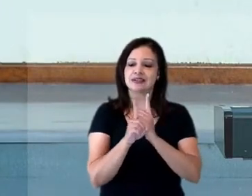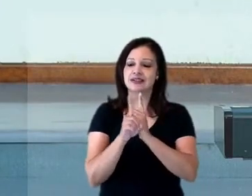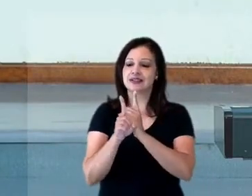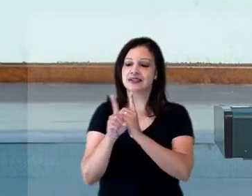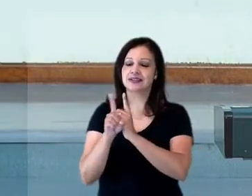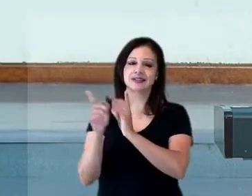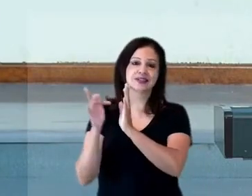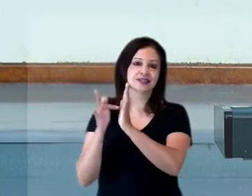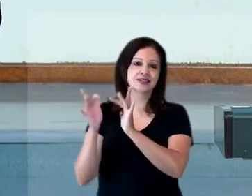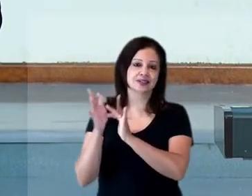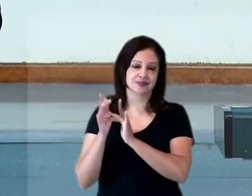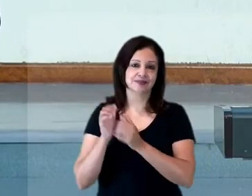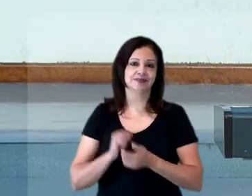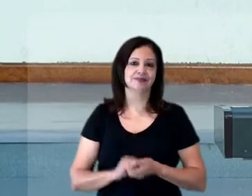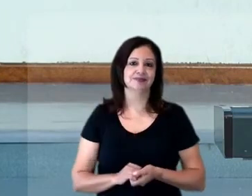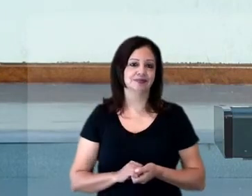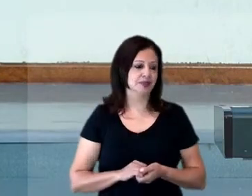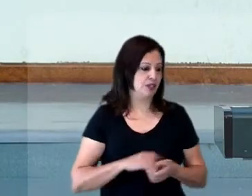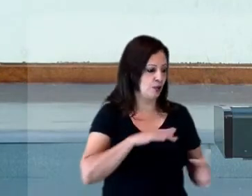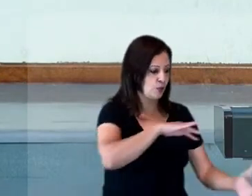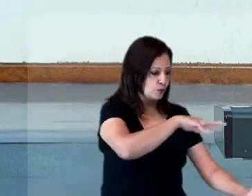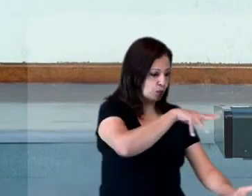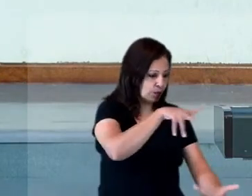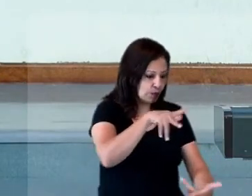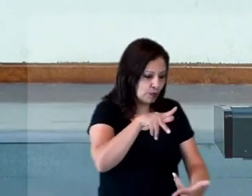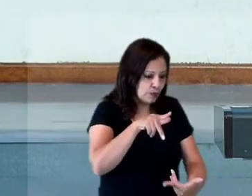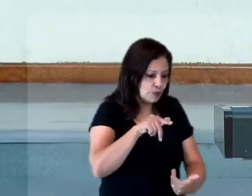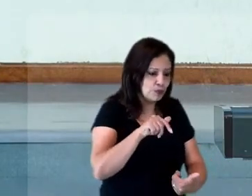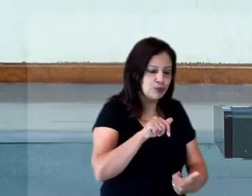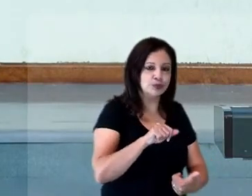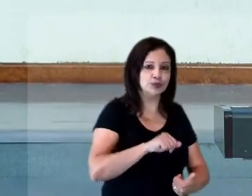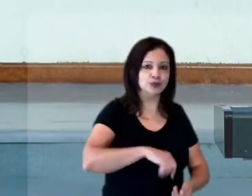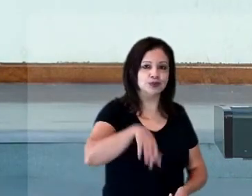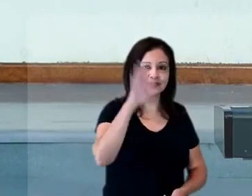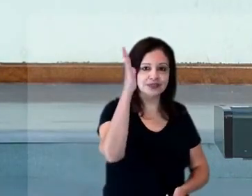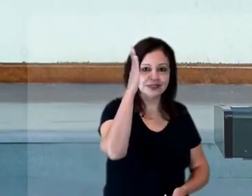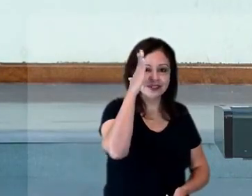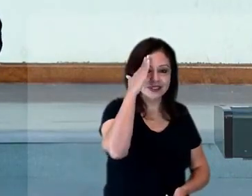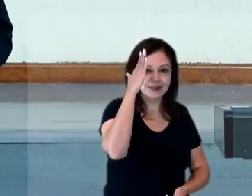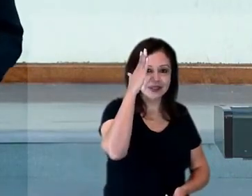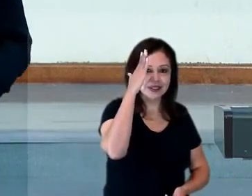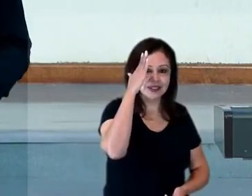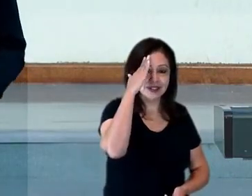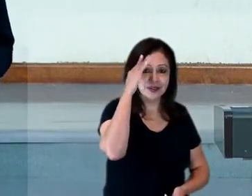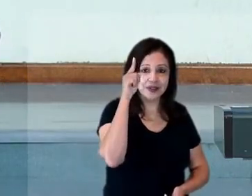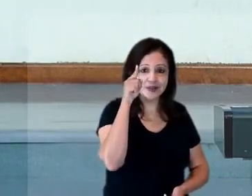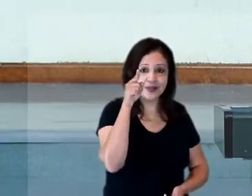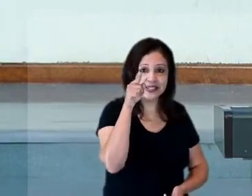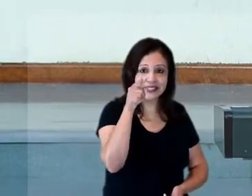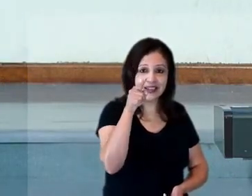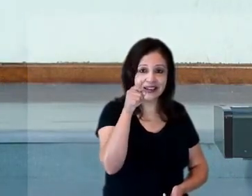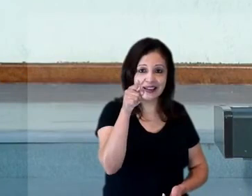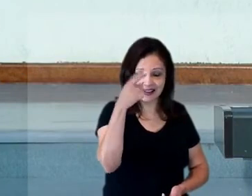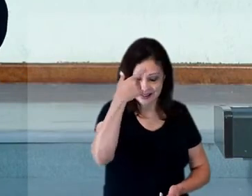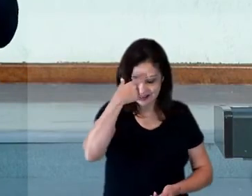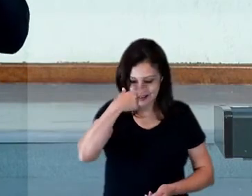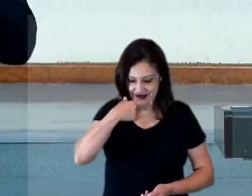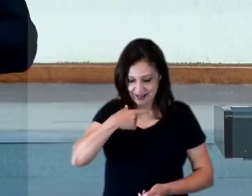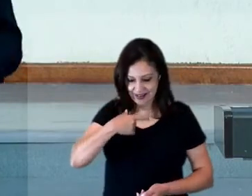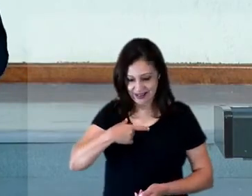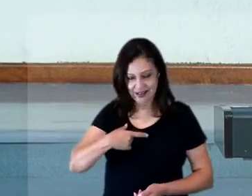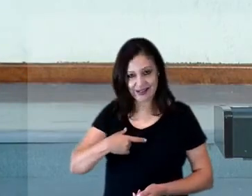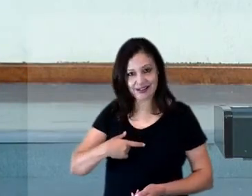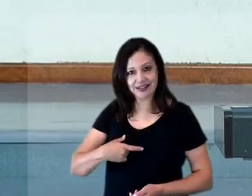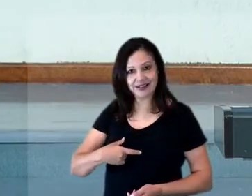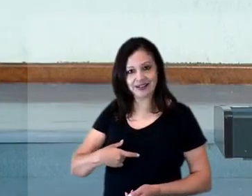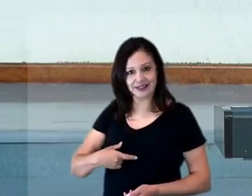diz: todos saberão que são meus discípulos. Irmão, será que podemos pensar algo